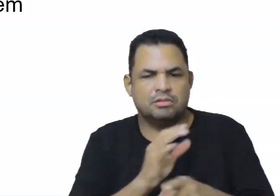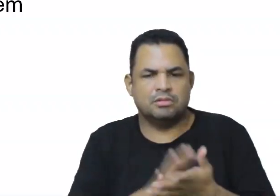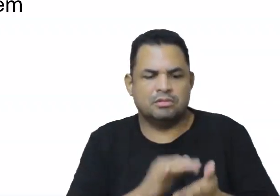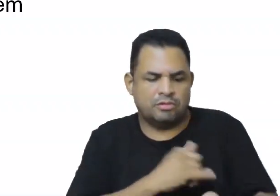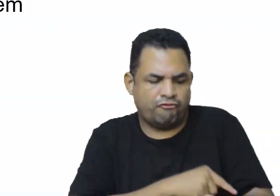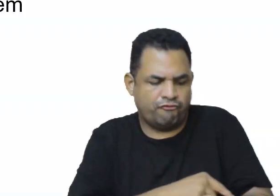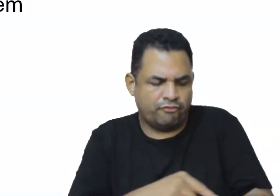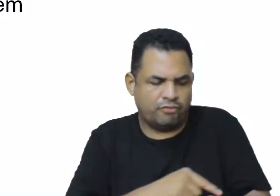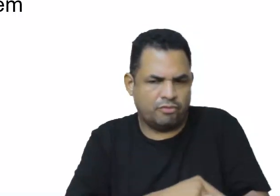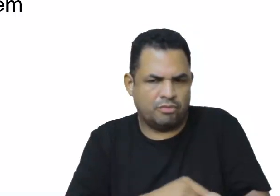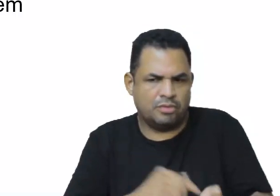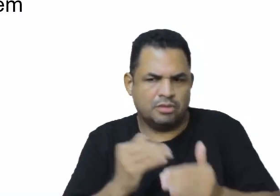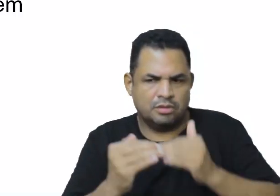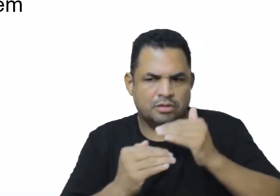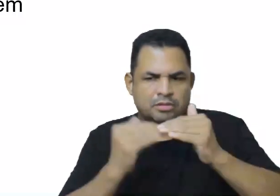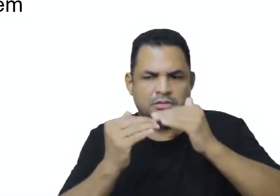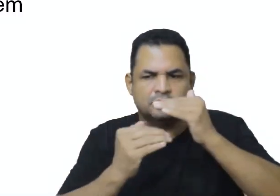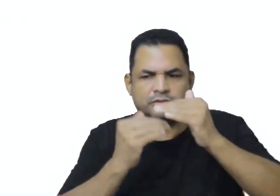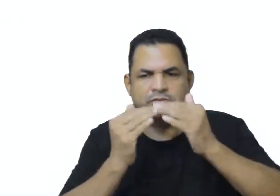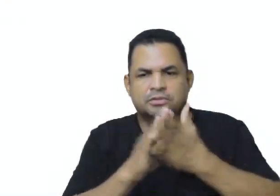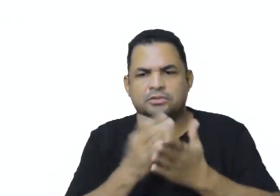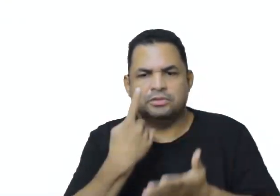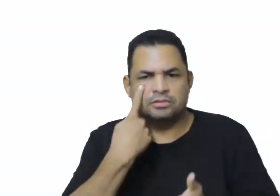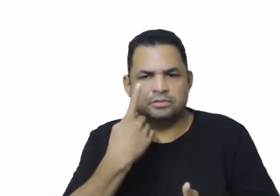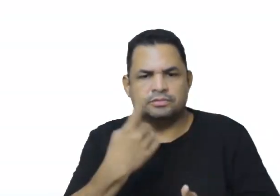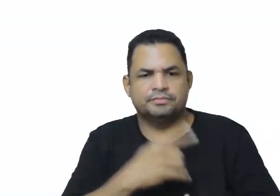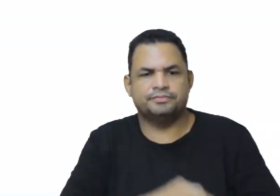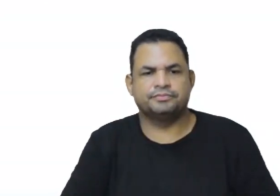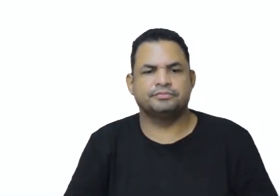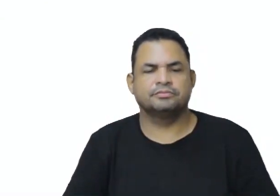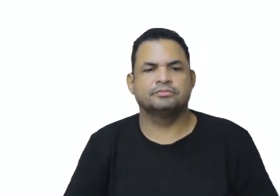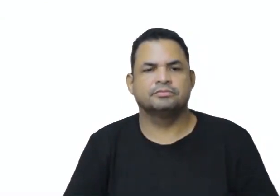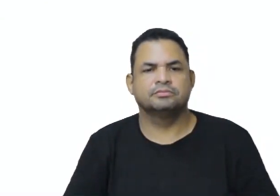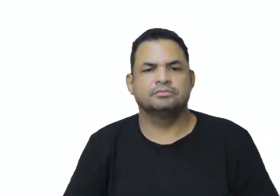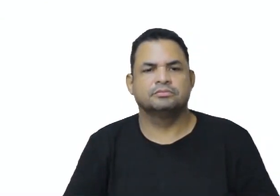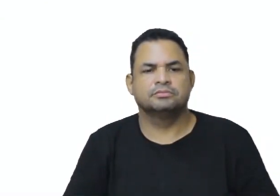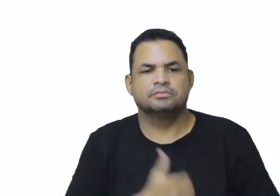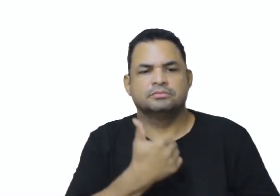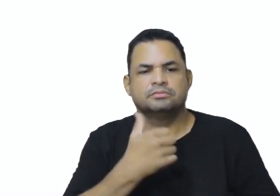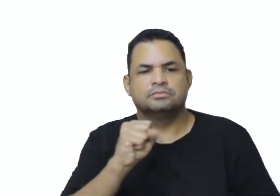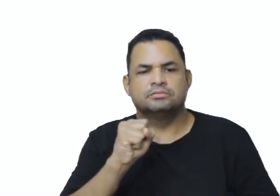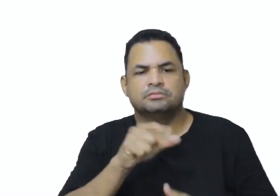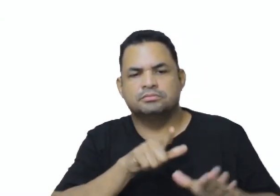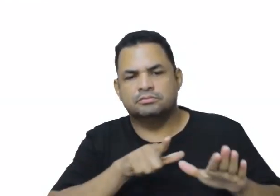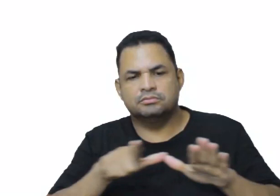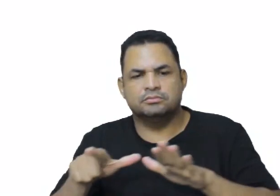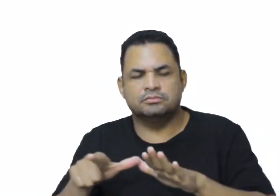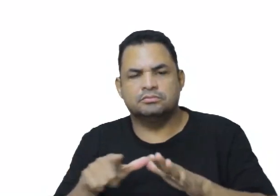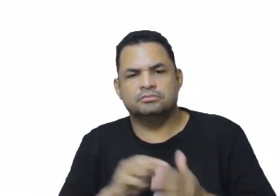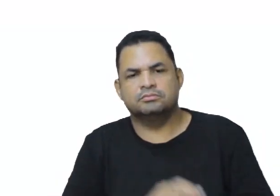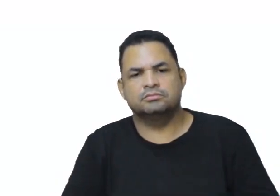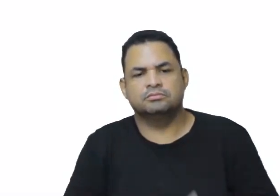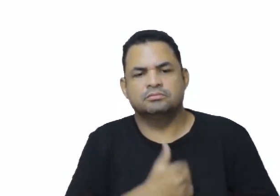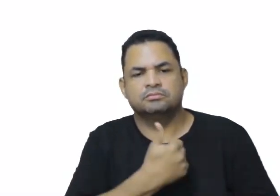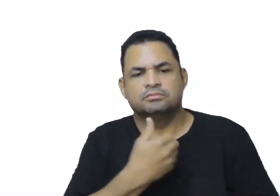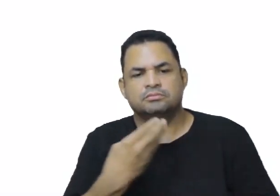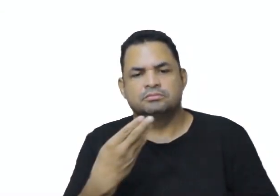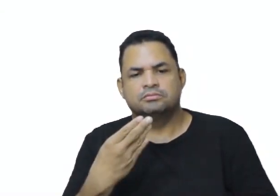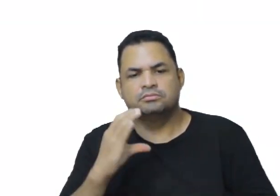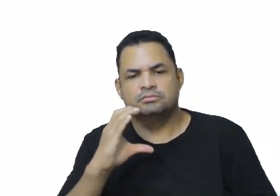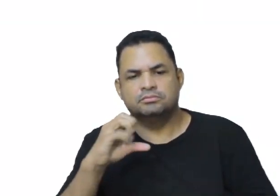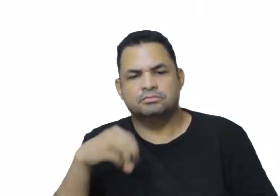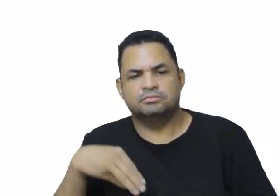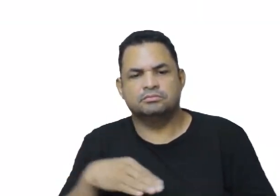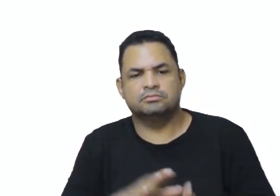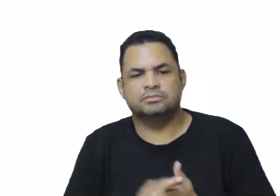já estão bem formados, a gente já consegue perceber. 18ª semana, 14 centímetros, já